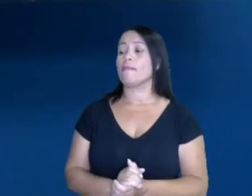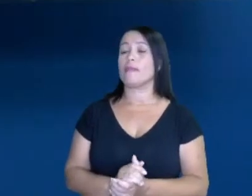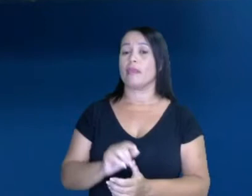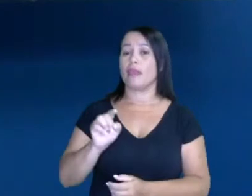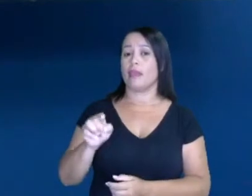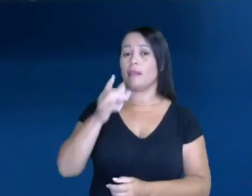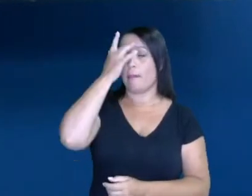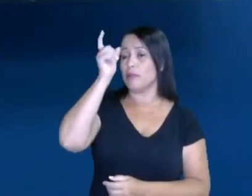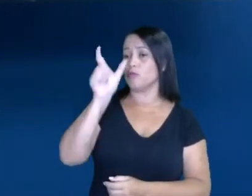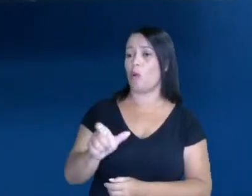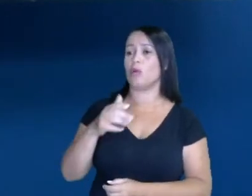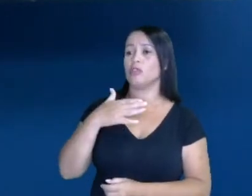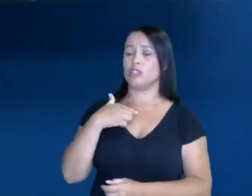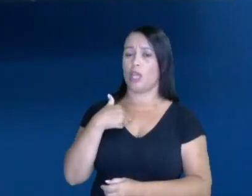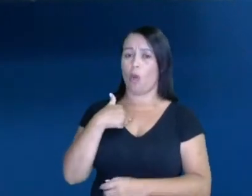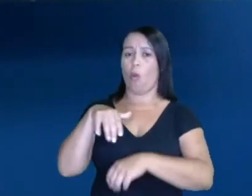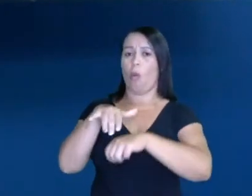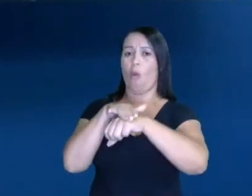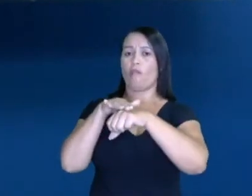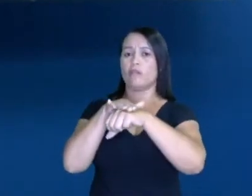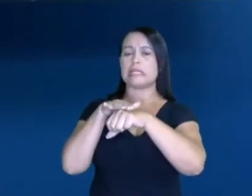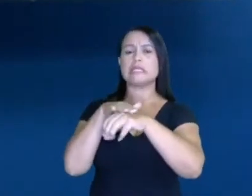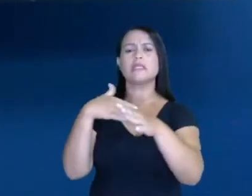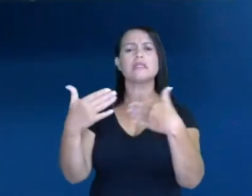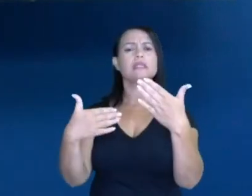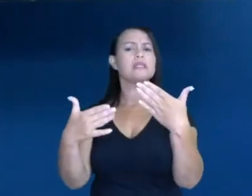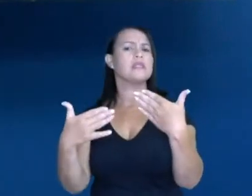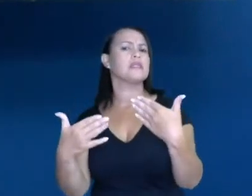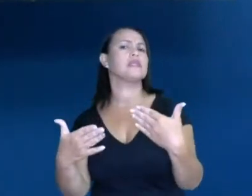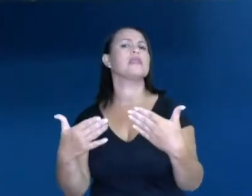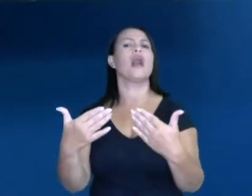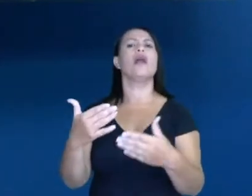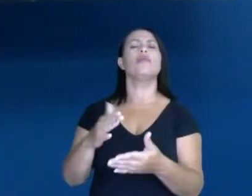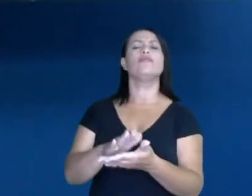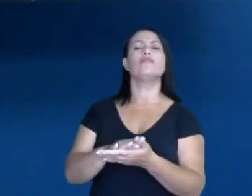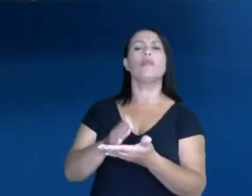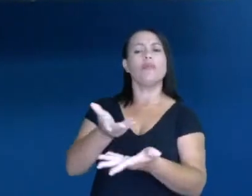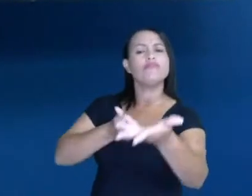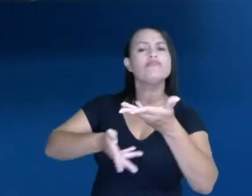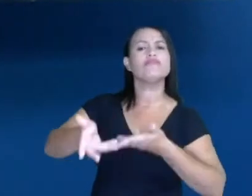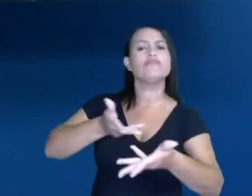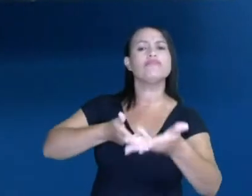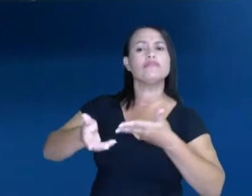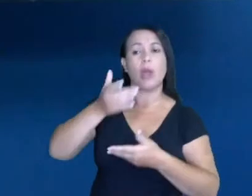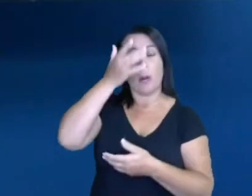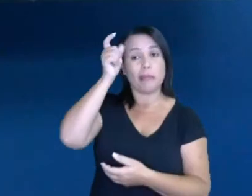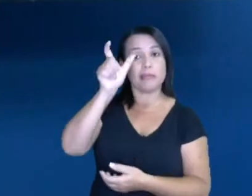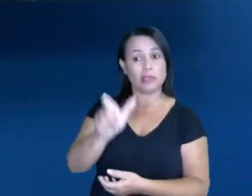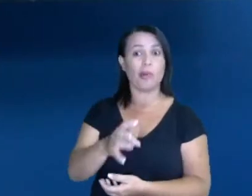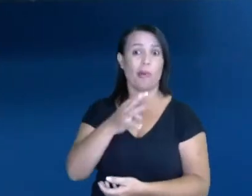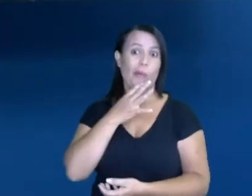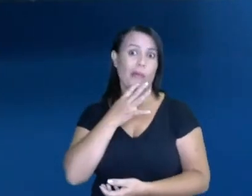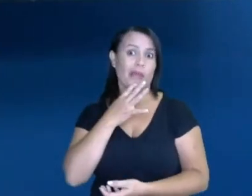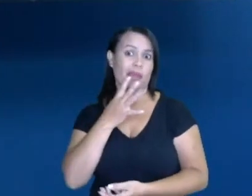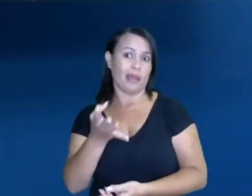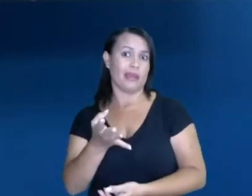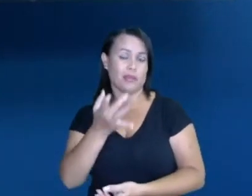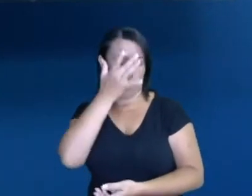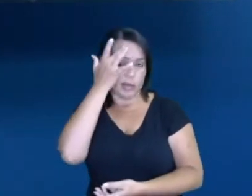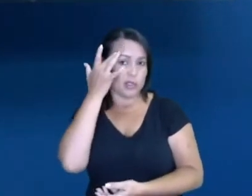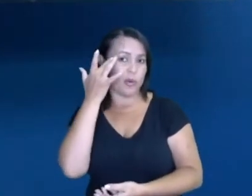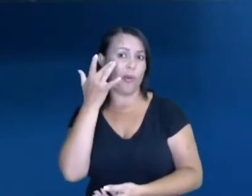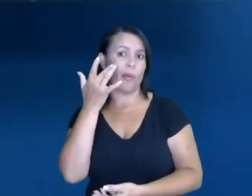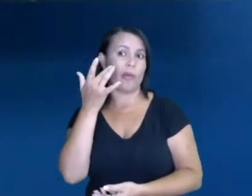Essa pessoa com quem eu estou conversando, com quem eu estou dialogando, com quem eu estou interagindo, é uma pessoa conhecida? Ela